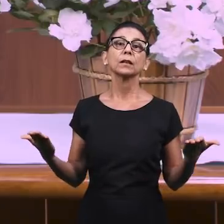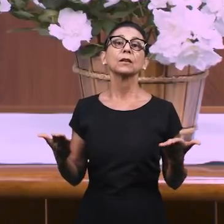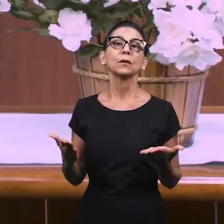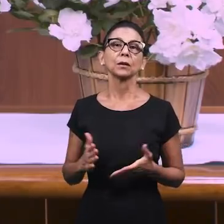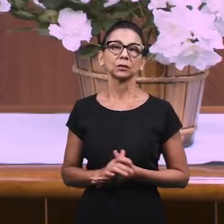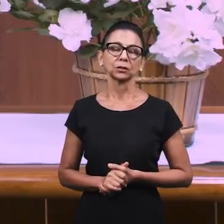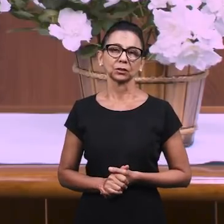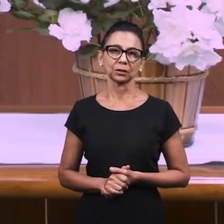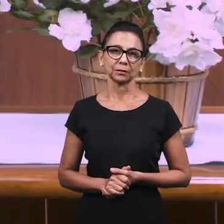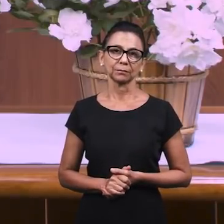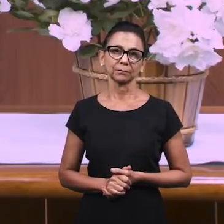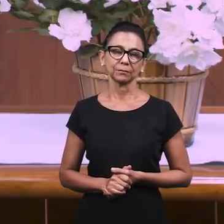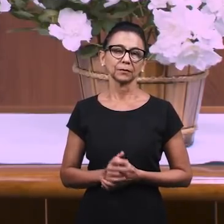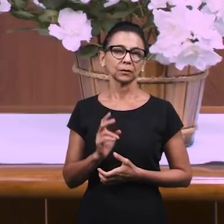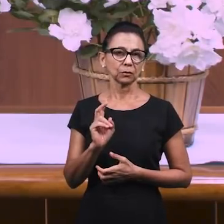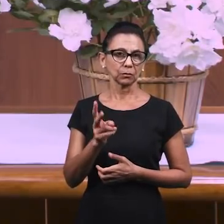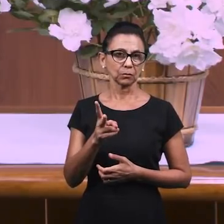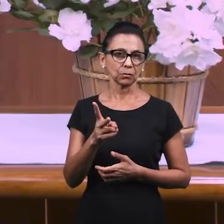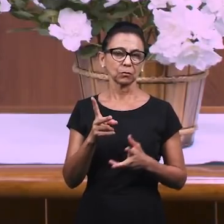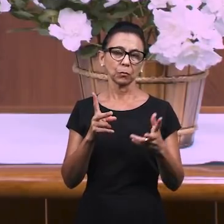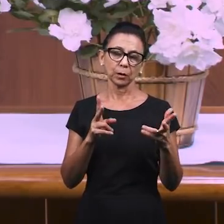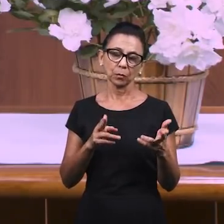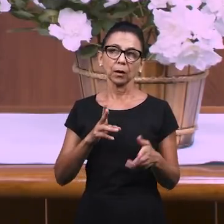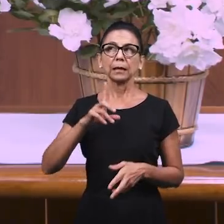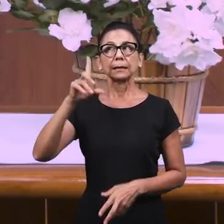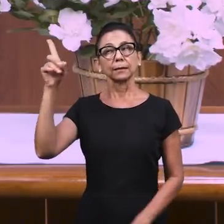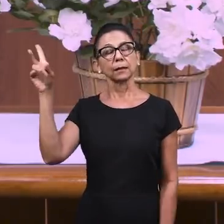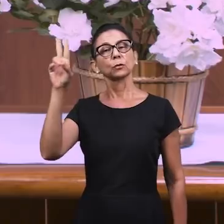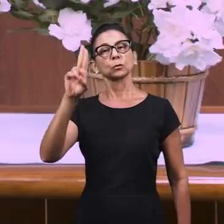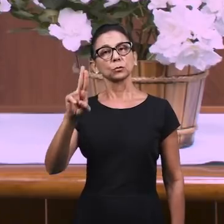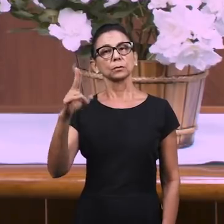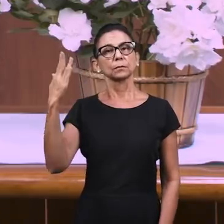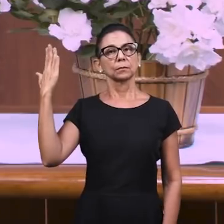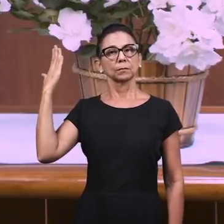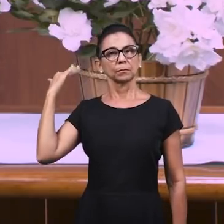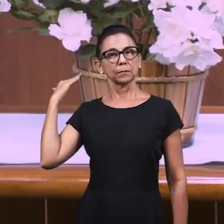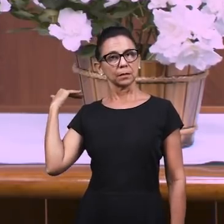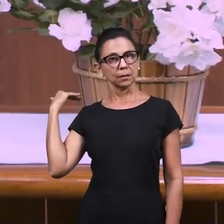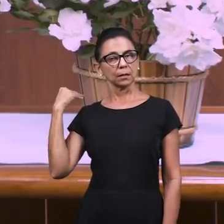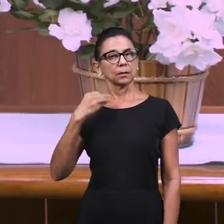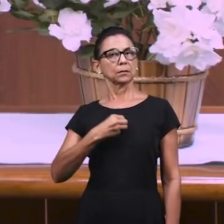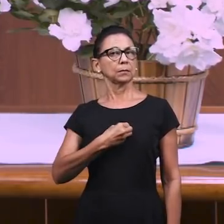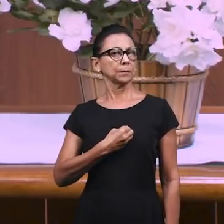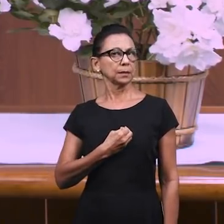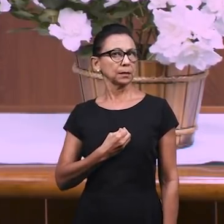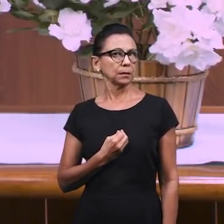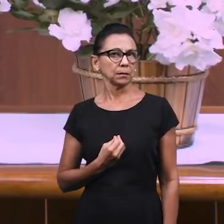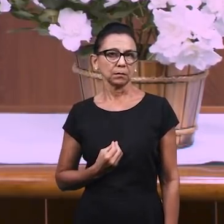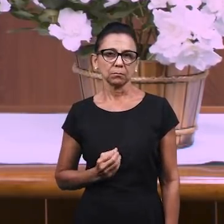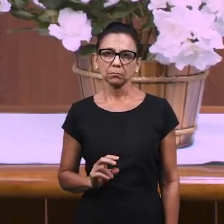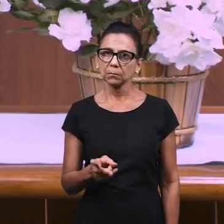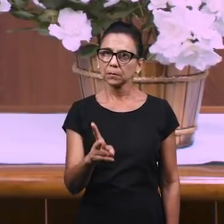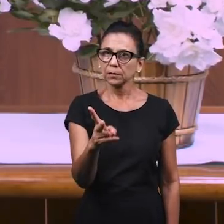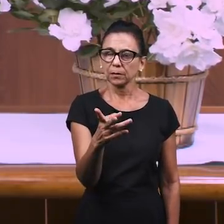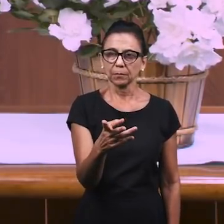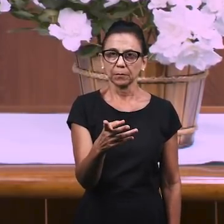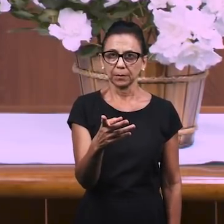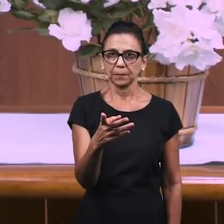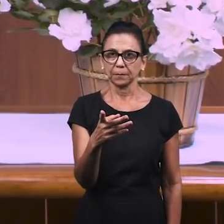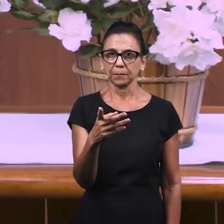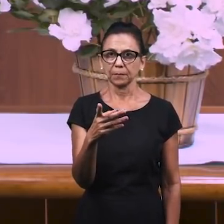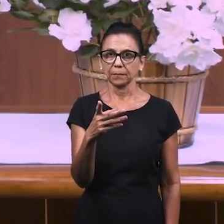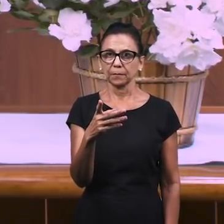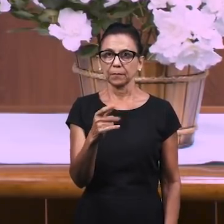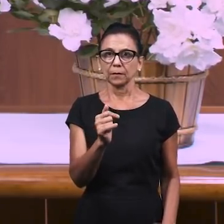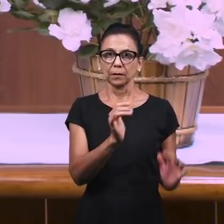Então, hoje não é diferente. O Senhor mesmo, Deus, ontem, hoje e será eternamente. O Senhor